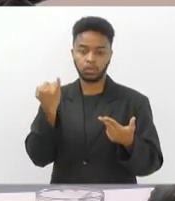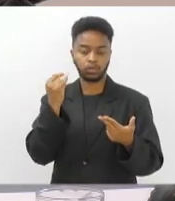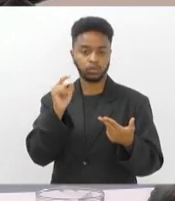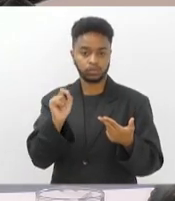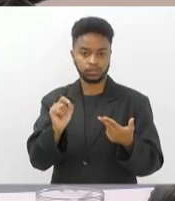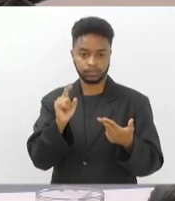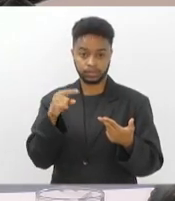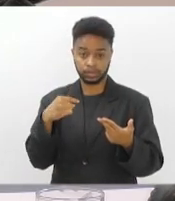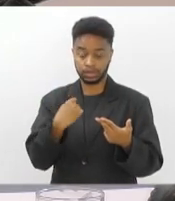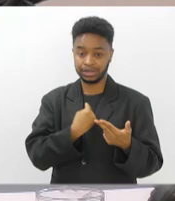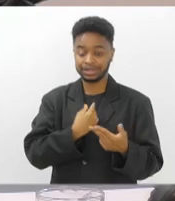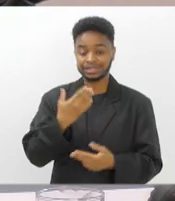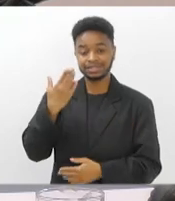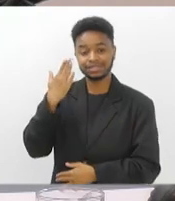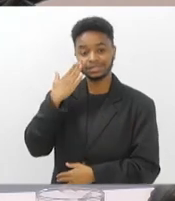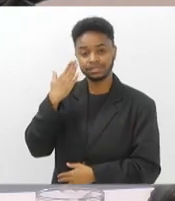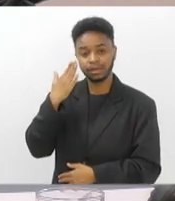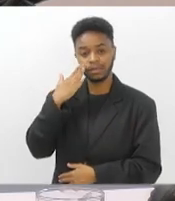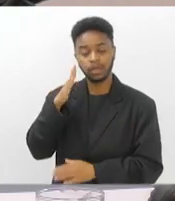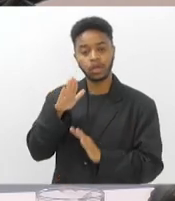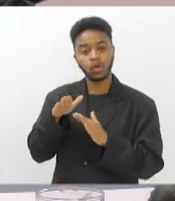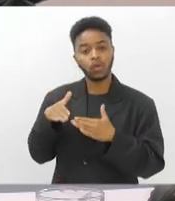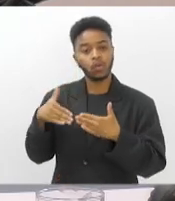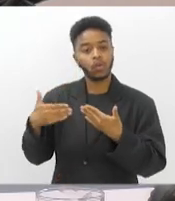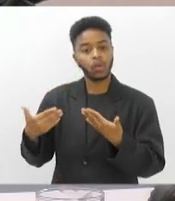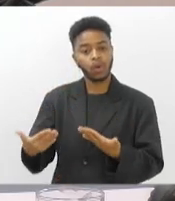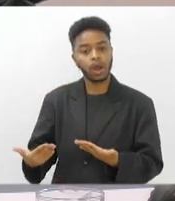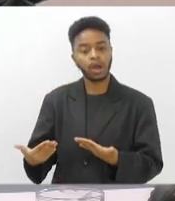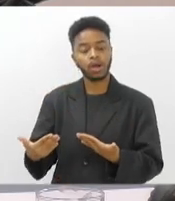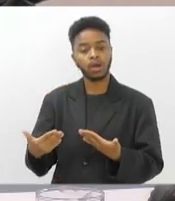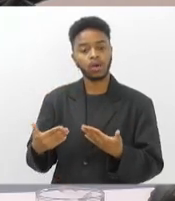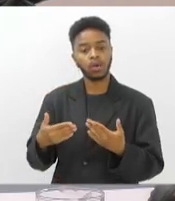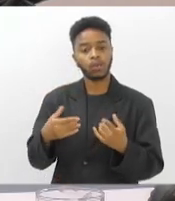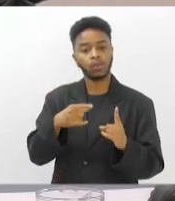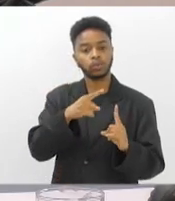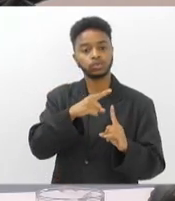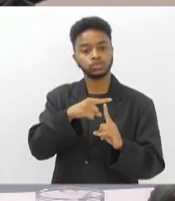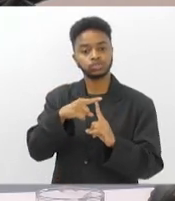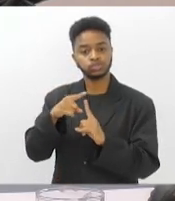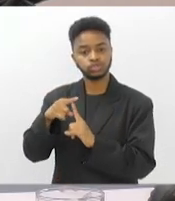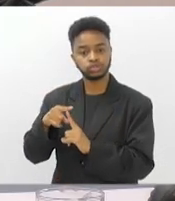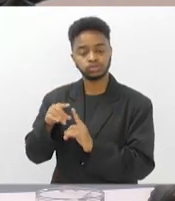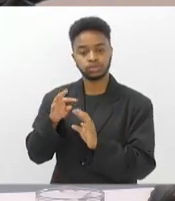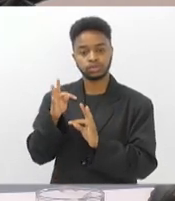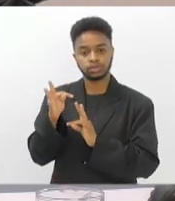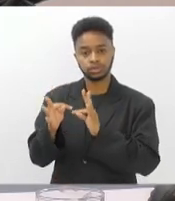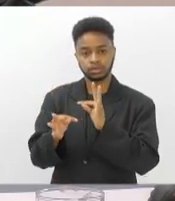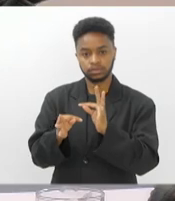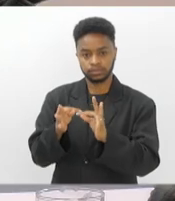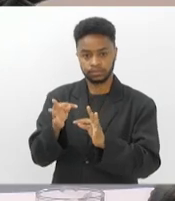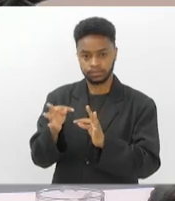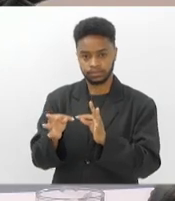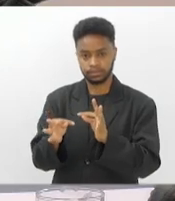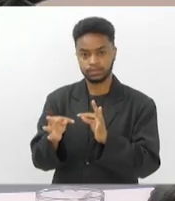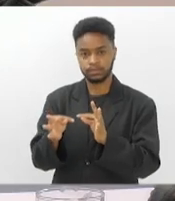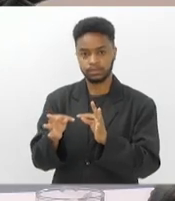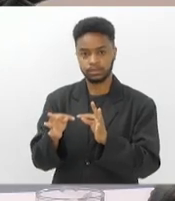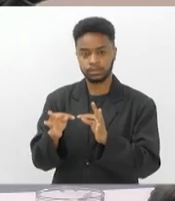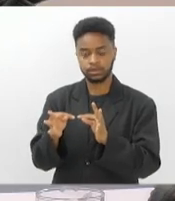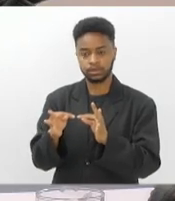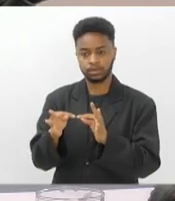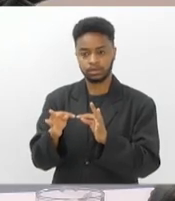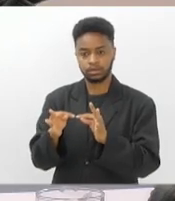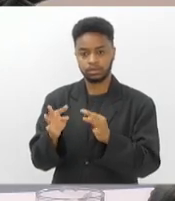sabermos quais os serviços em torno das terapias que a un